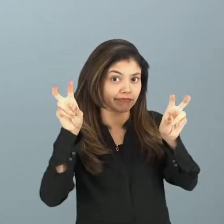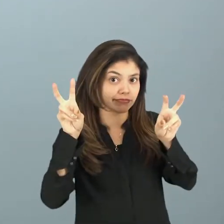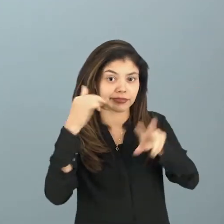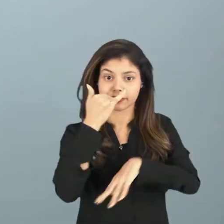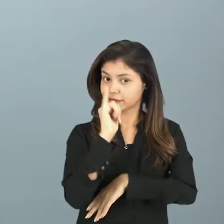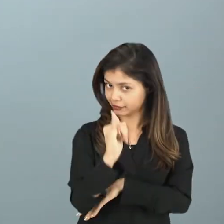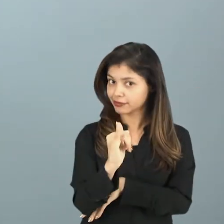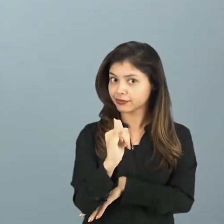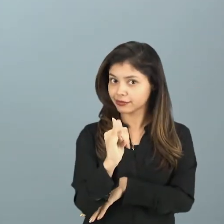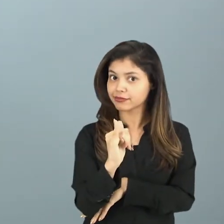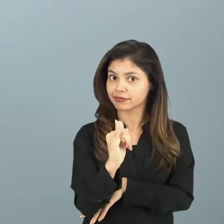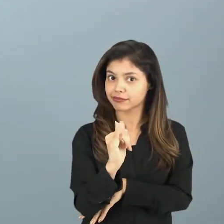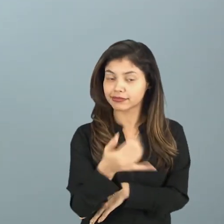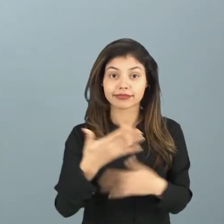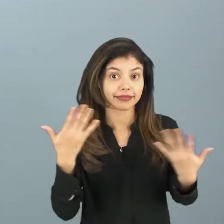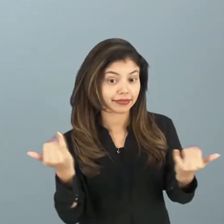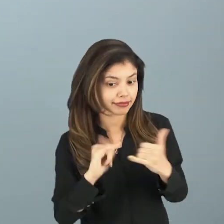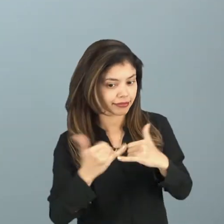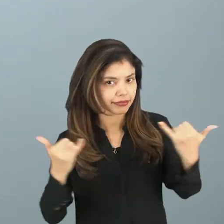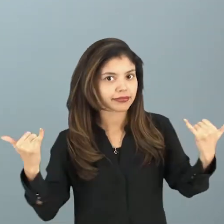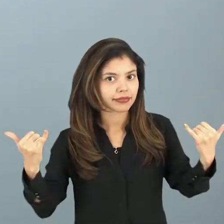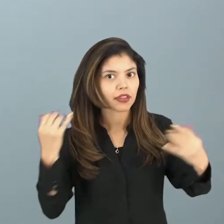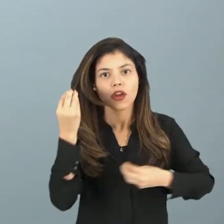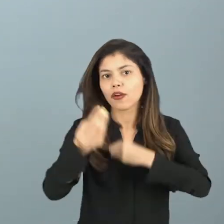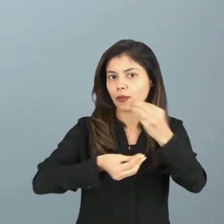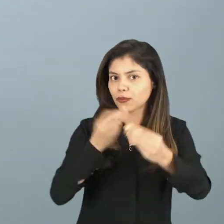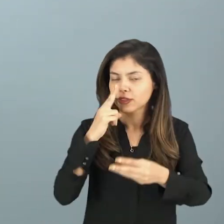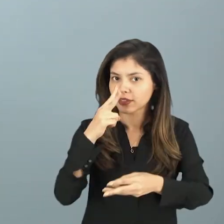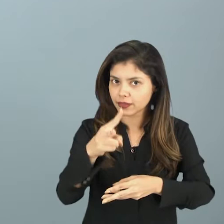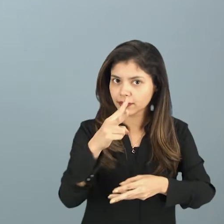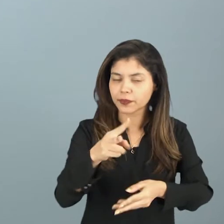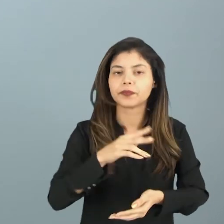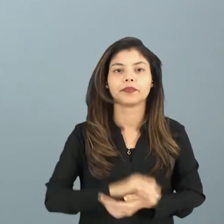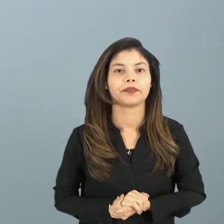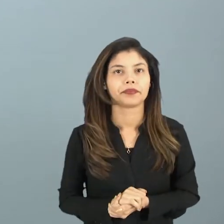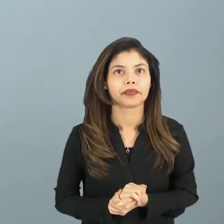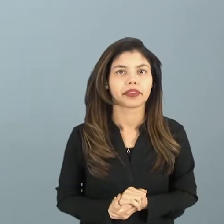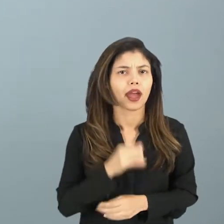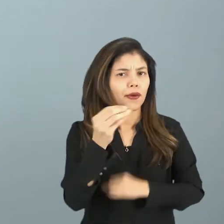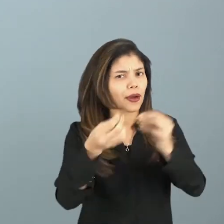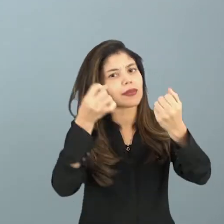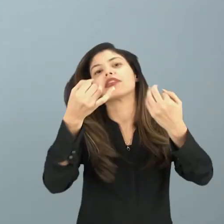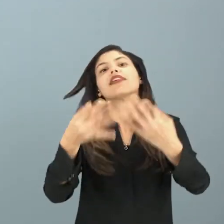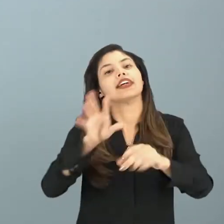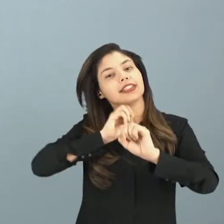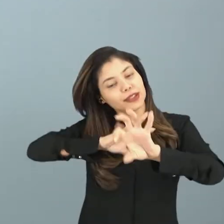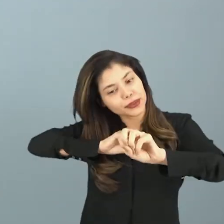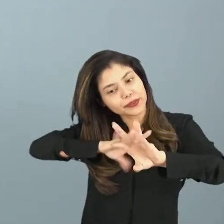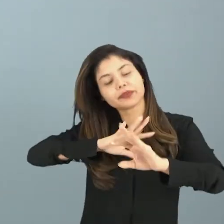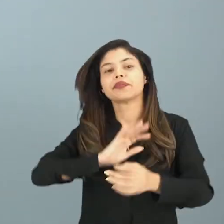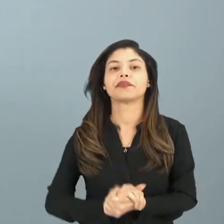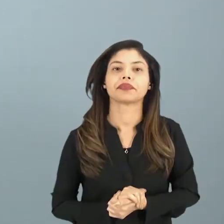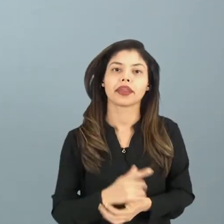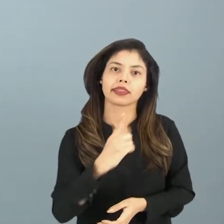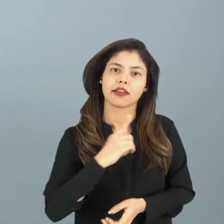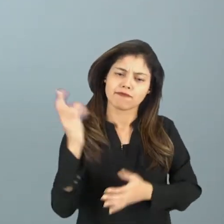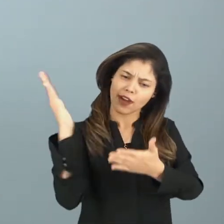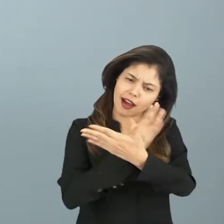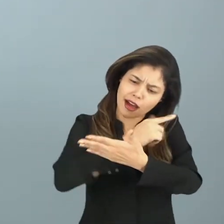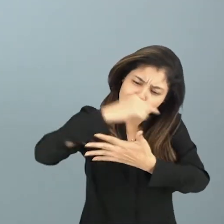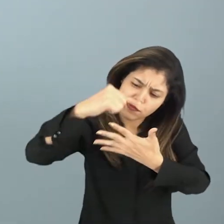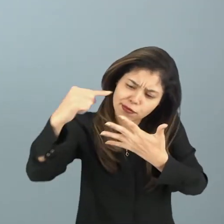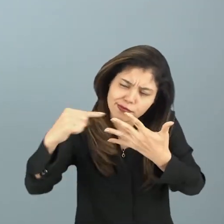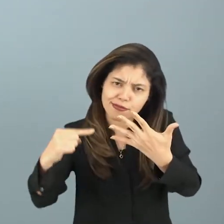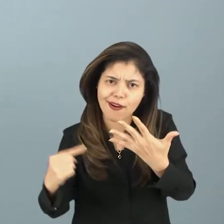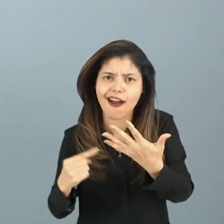a energia elétrica? E aí, como vocês viram, né? Como a Kika ensinou, existem vários tipos